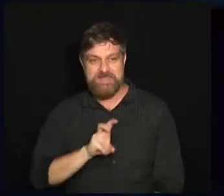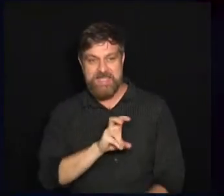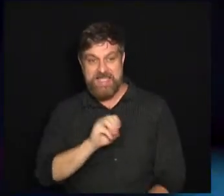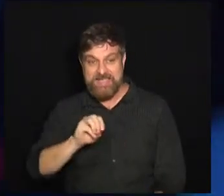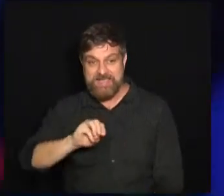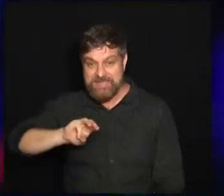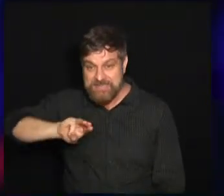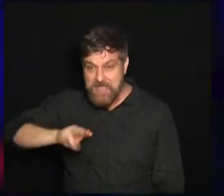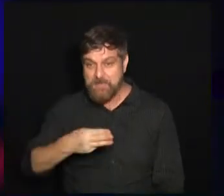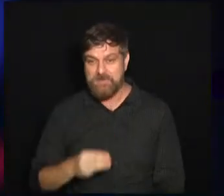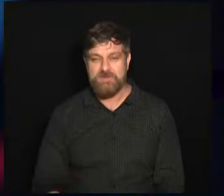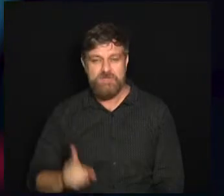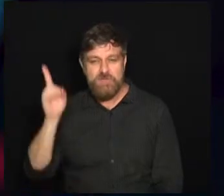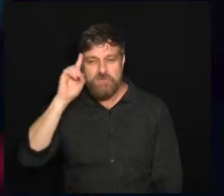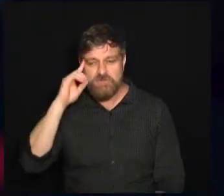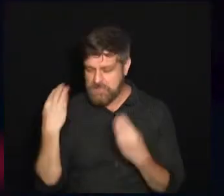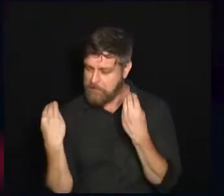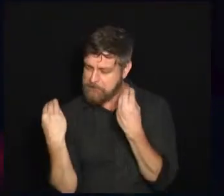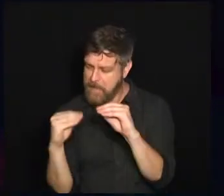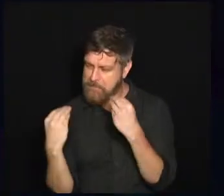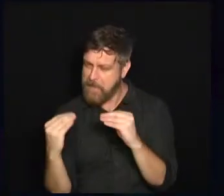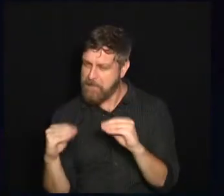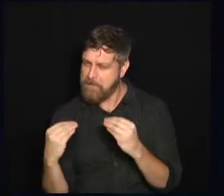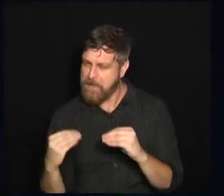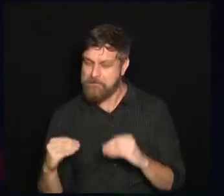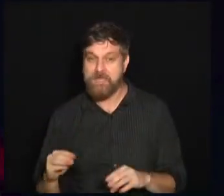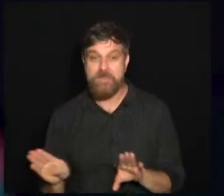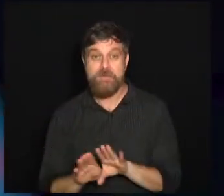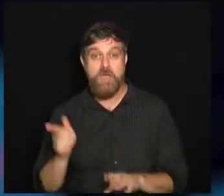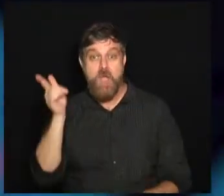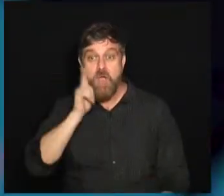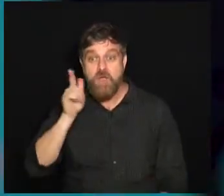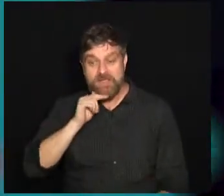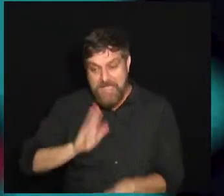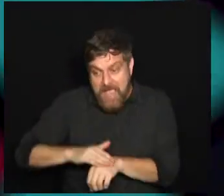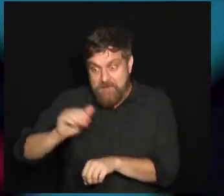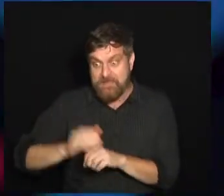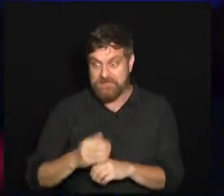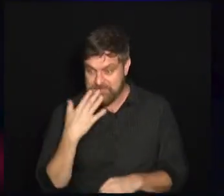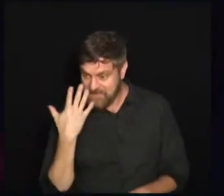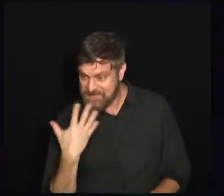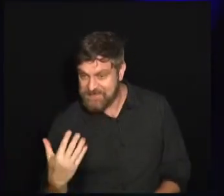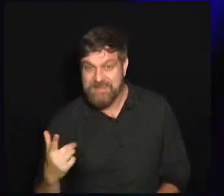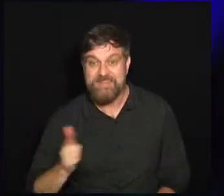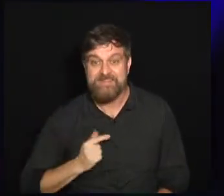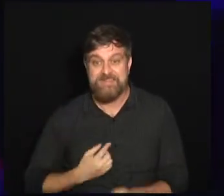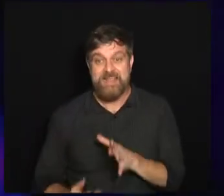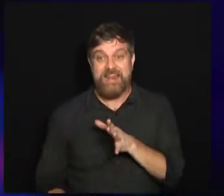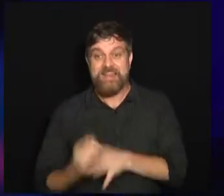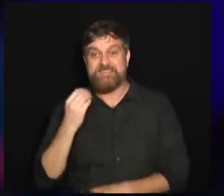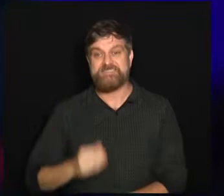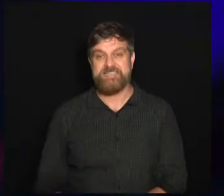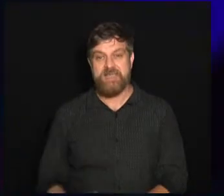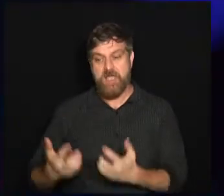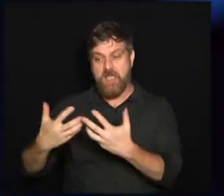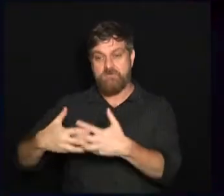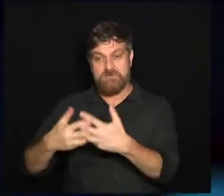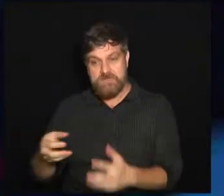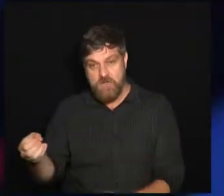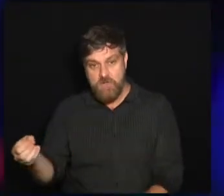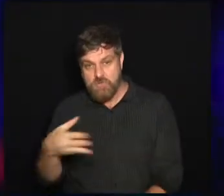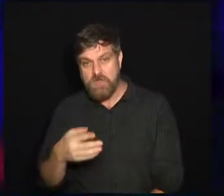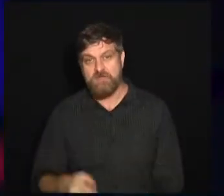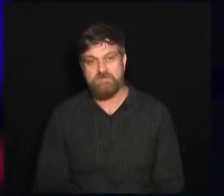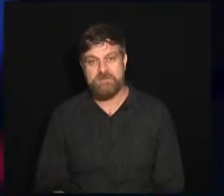tweets postados todos os dias. E para conquistar ainda mais a galera, o Twitter acaba de lançar uma nova função, o